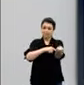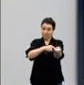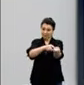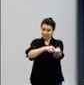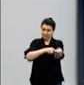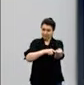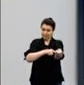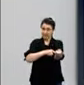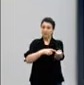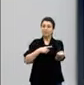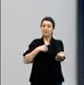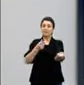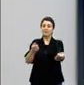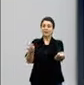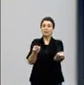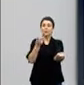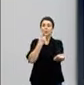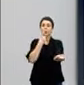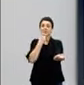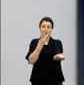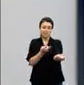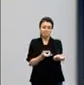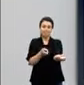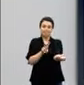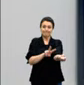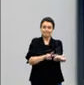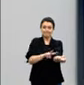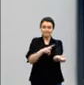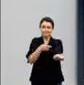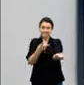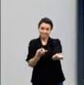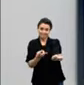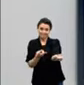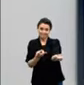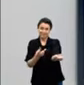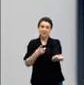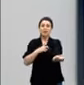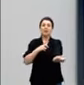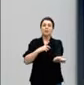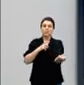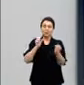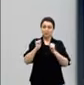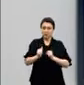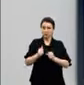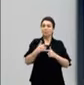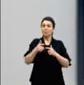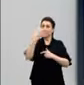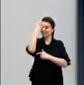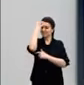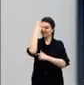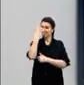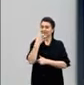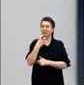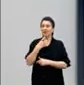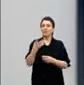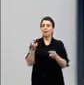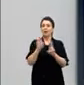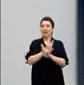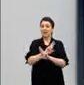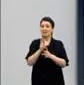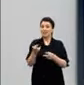processo de transfusão, principalmente, né? Caso contrário, pode haver graves complicações, gente, relacionadas à